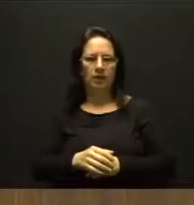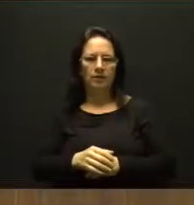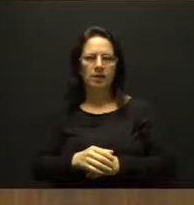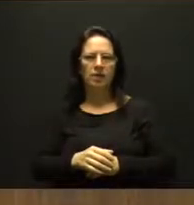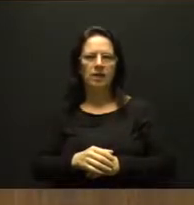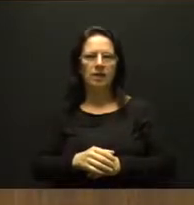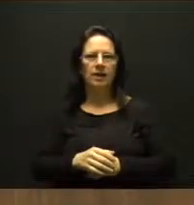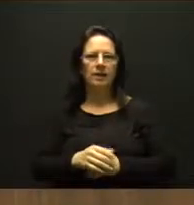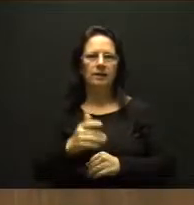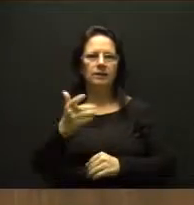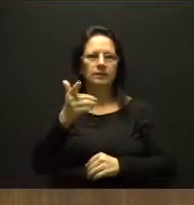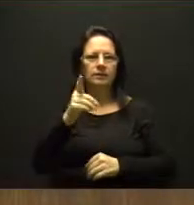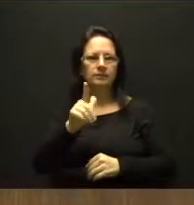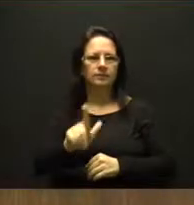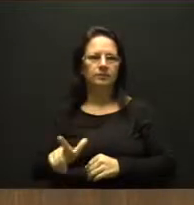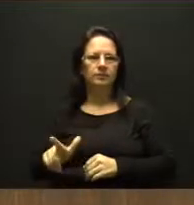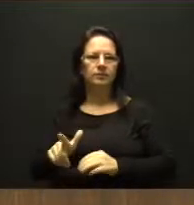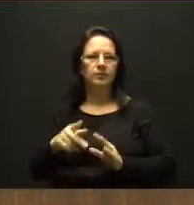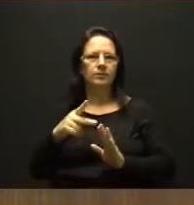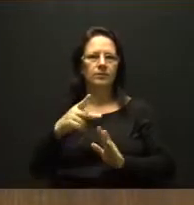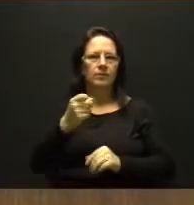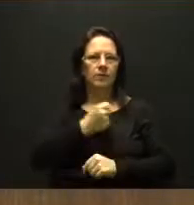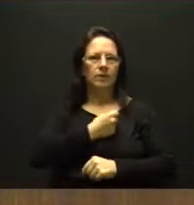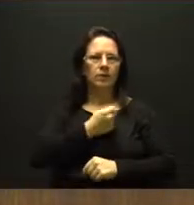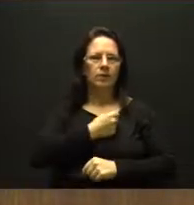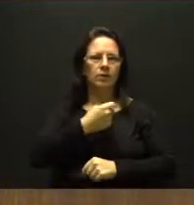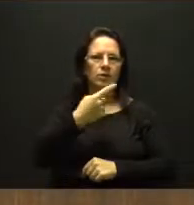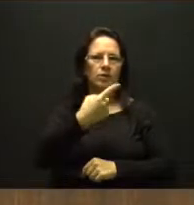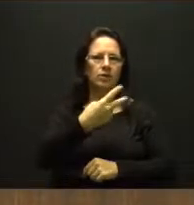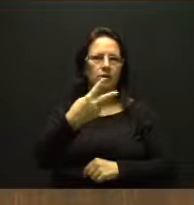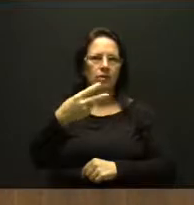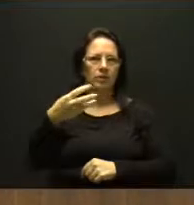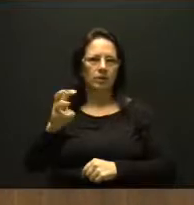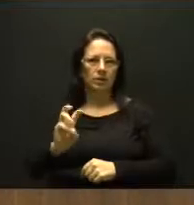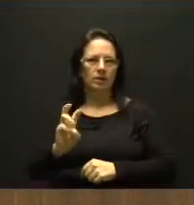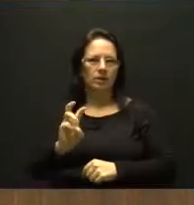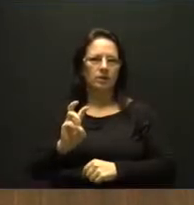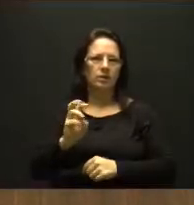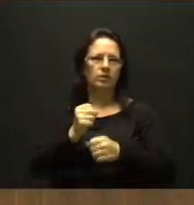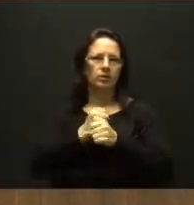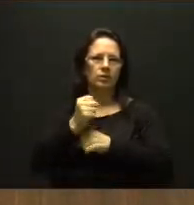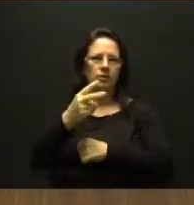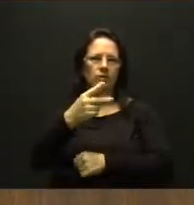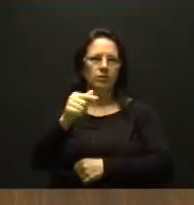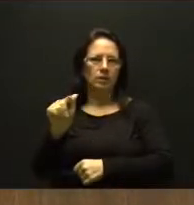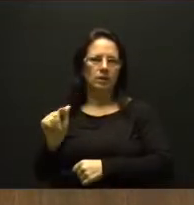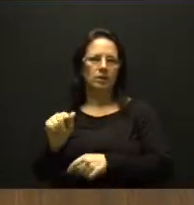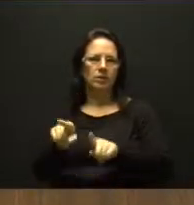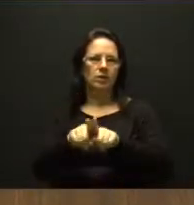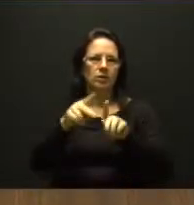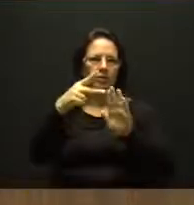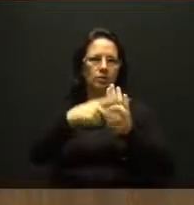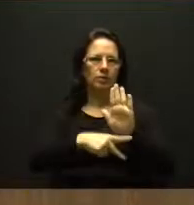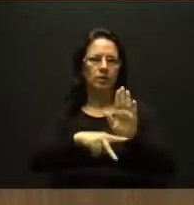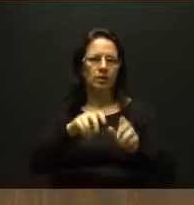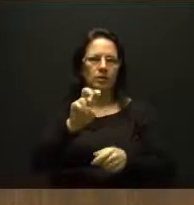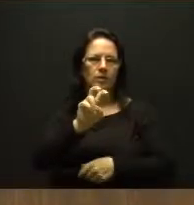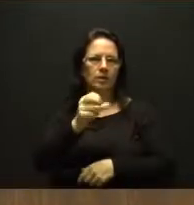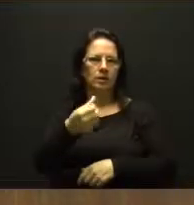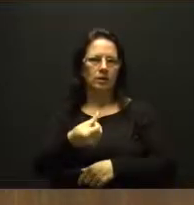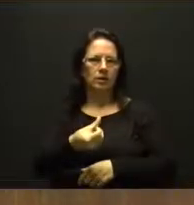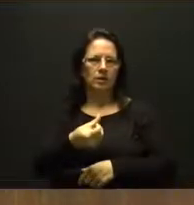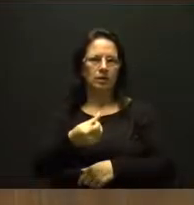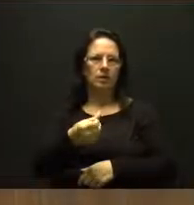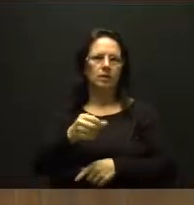o próximo item da pauta é o processo número 1.235 barra 2017 projeto de lei número 56 barra